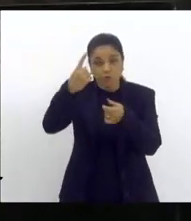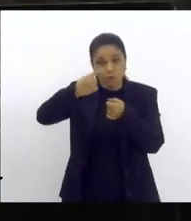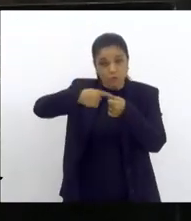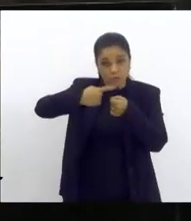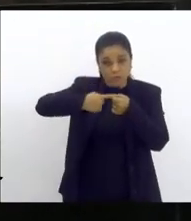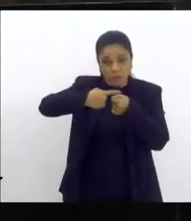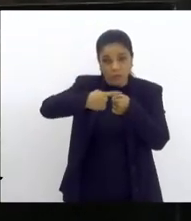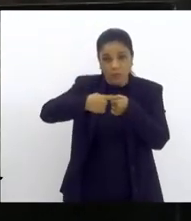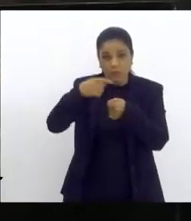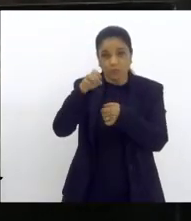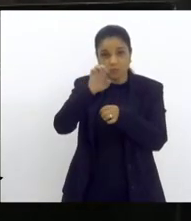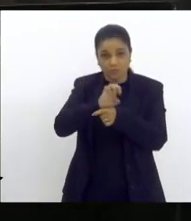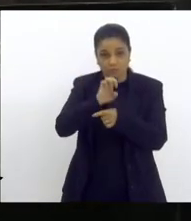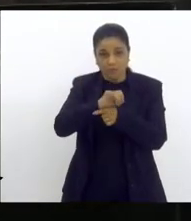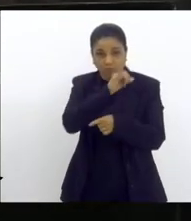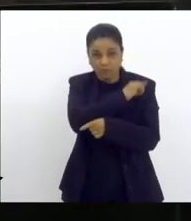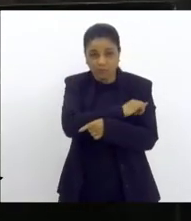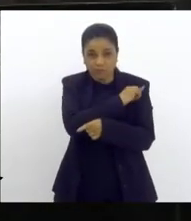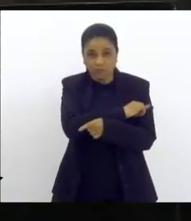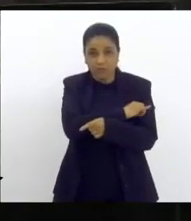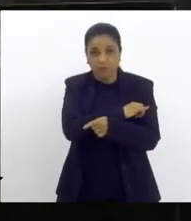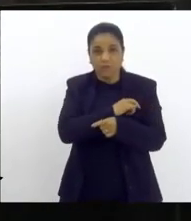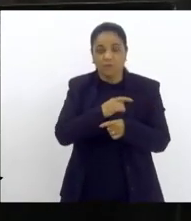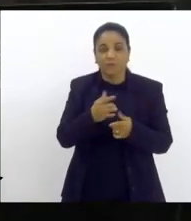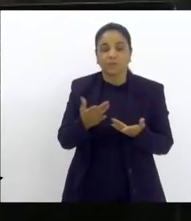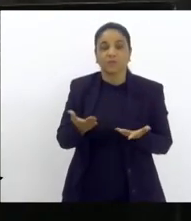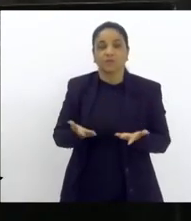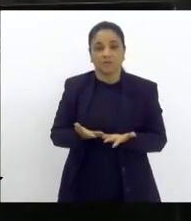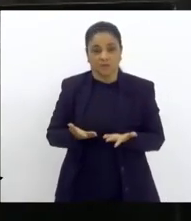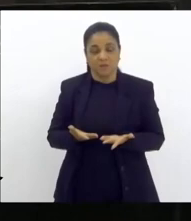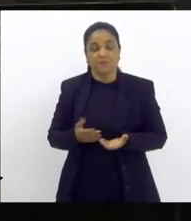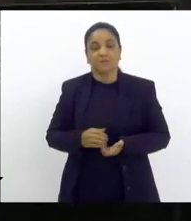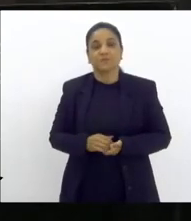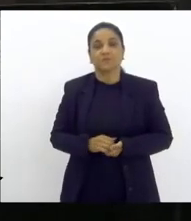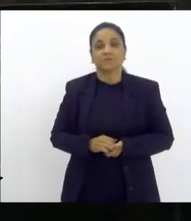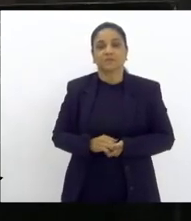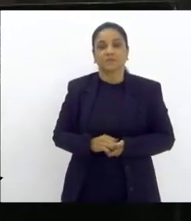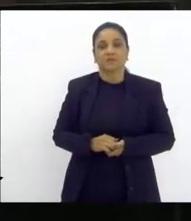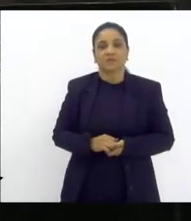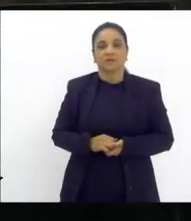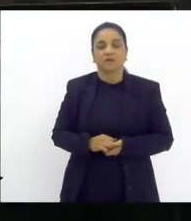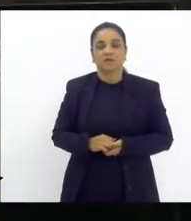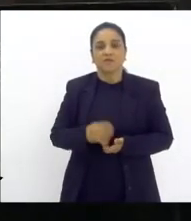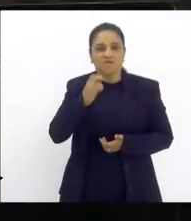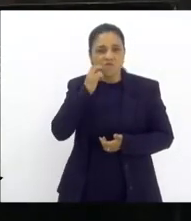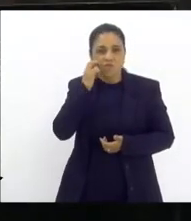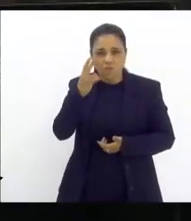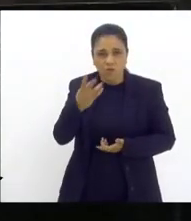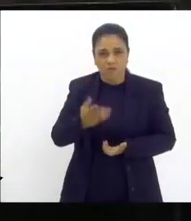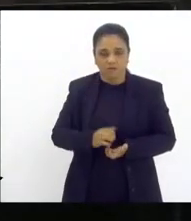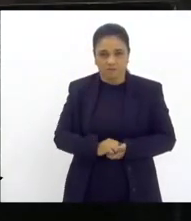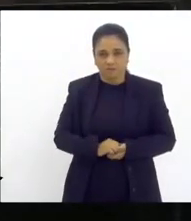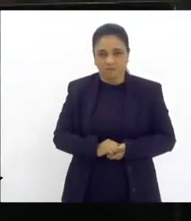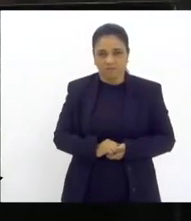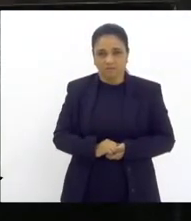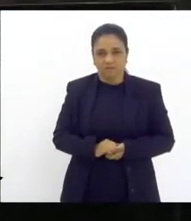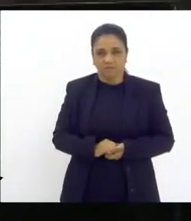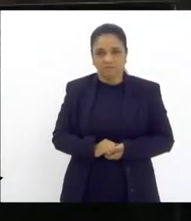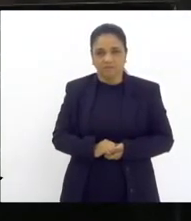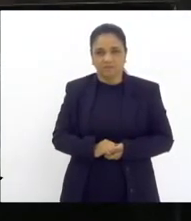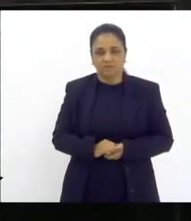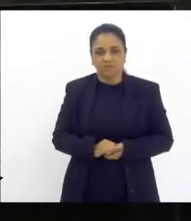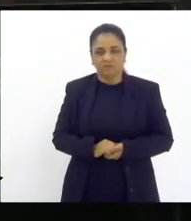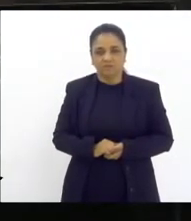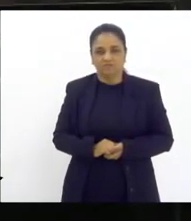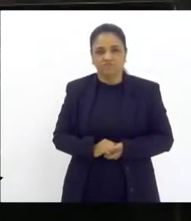e não só do interior do Estado do interior do país fica feio e é muito